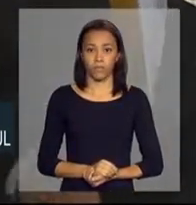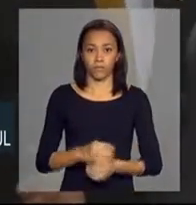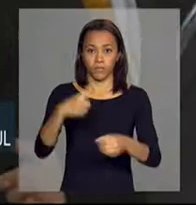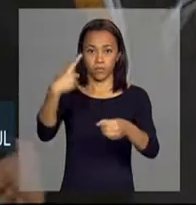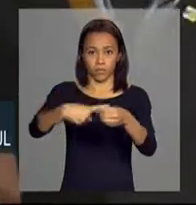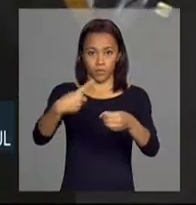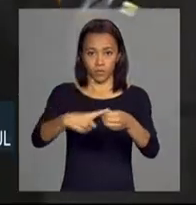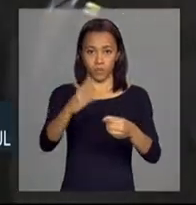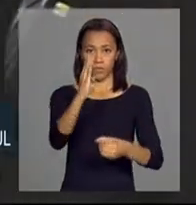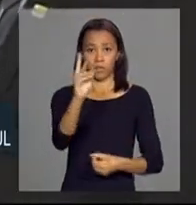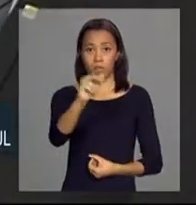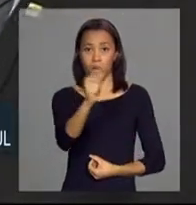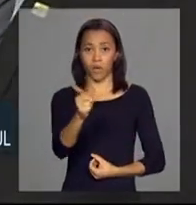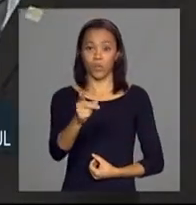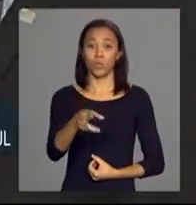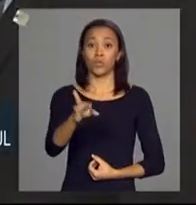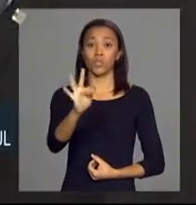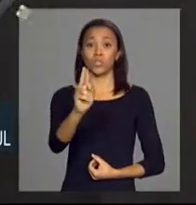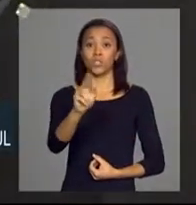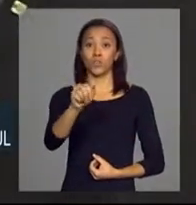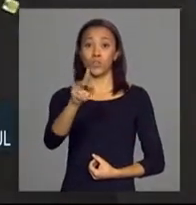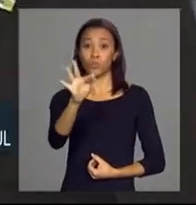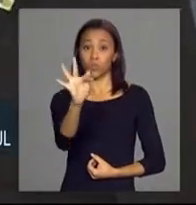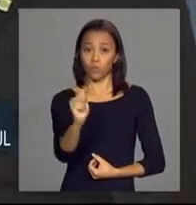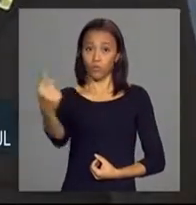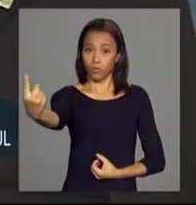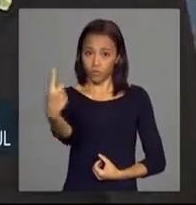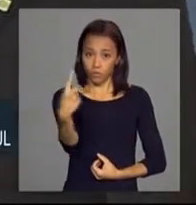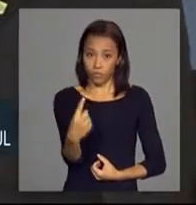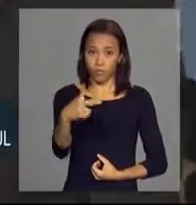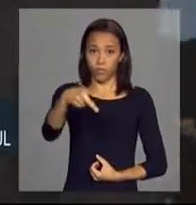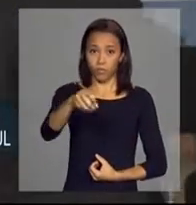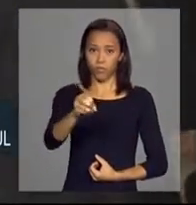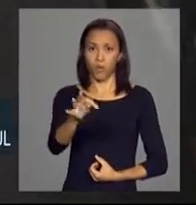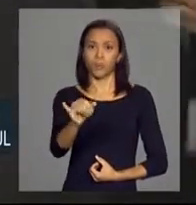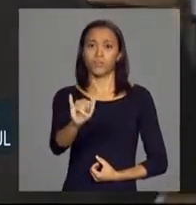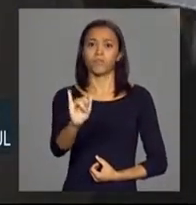Barão do Triunfo, prefeito Rui Valmir Brauver Spotti;